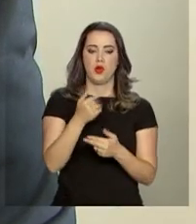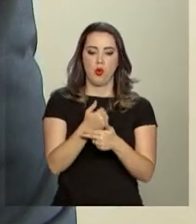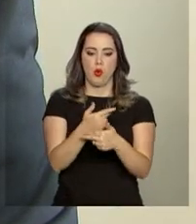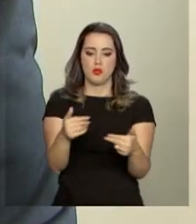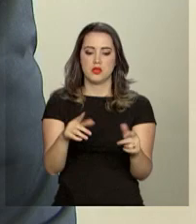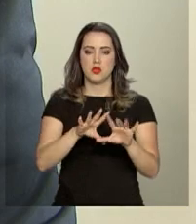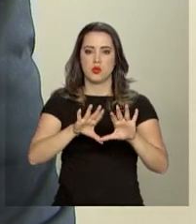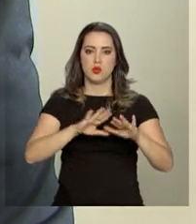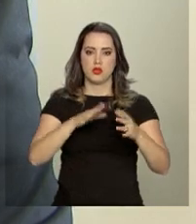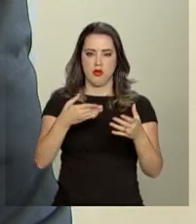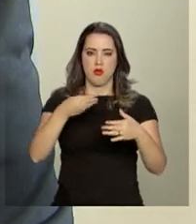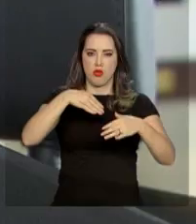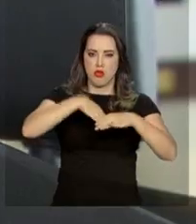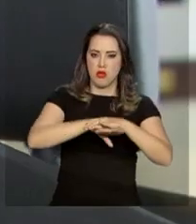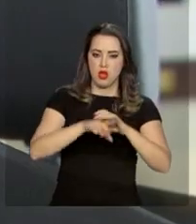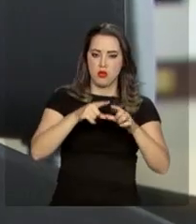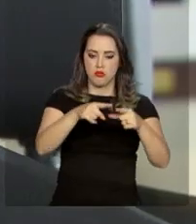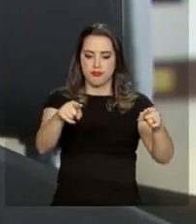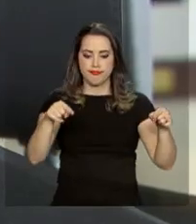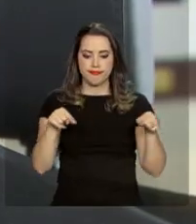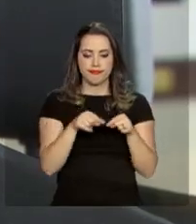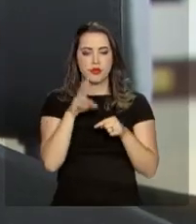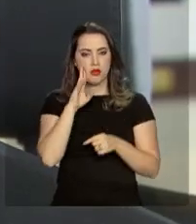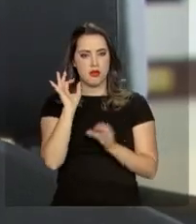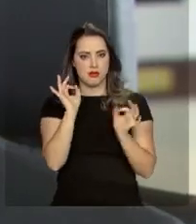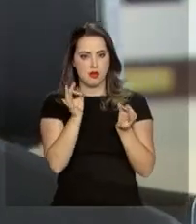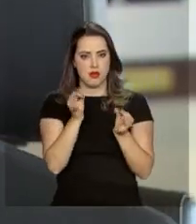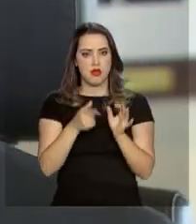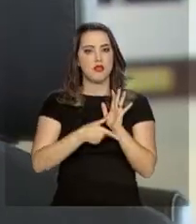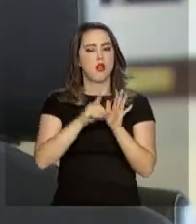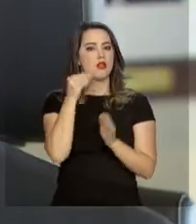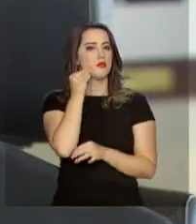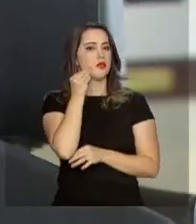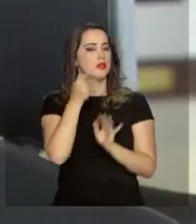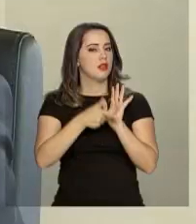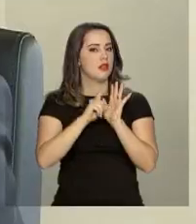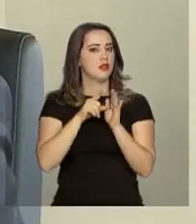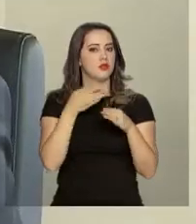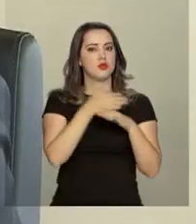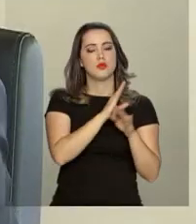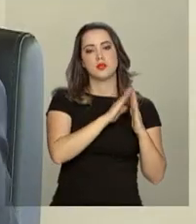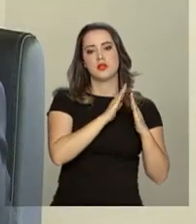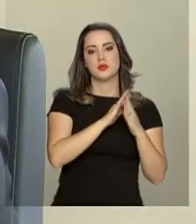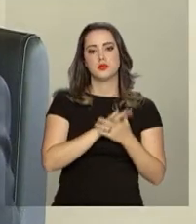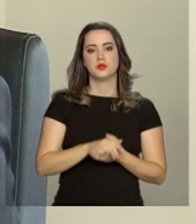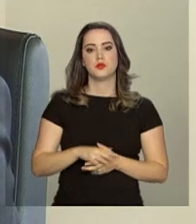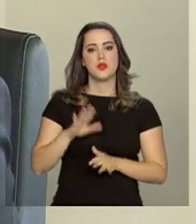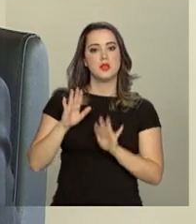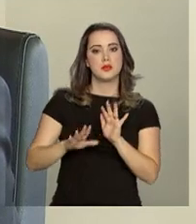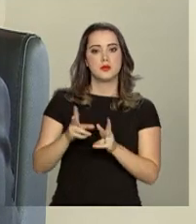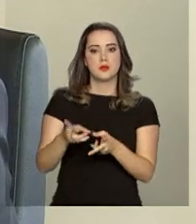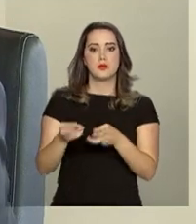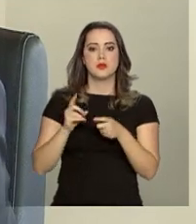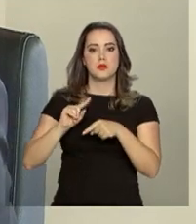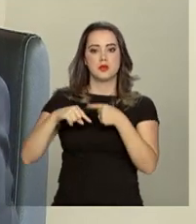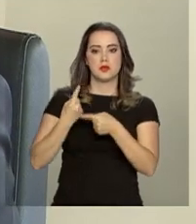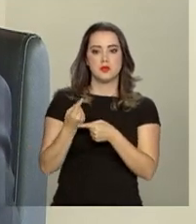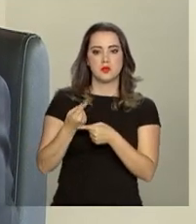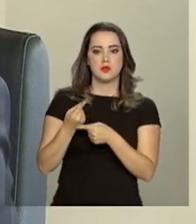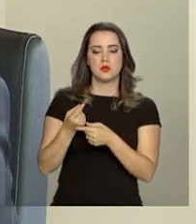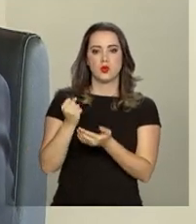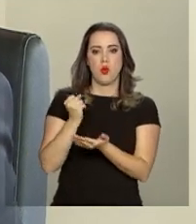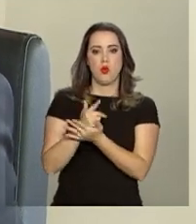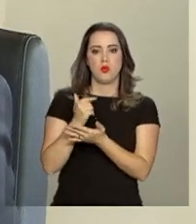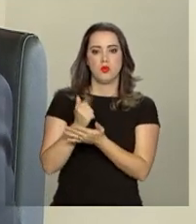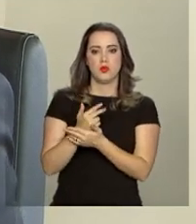do manual e se possível sempre testar o produto antes de levar para casa se eventualmente perceber depois que ele fez uma aquisição